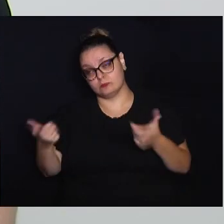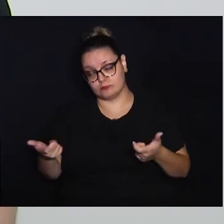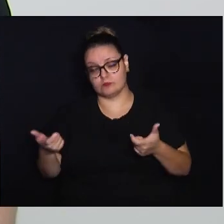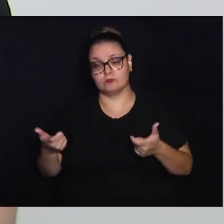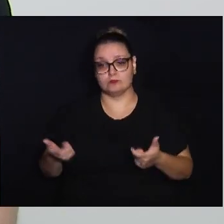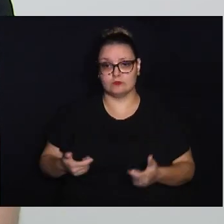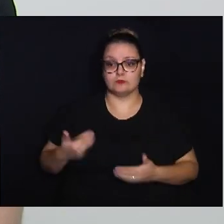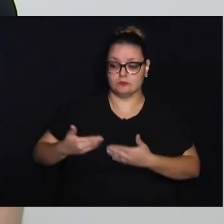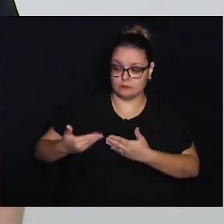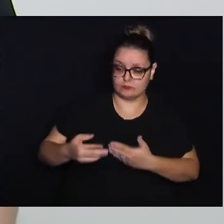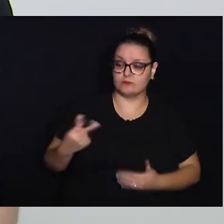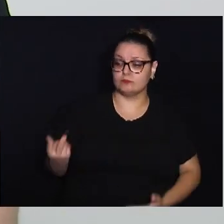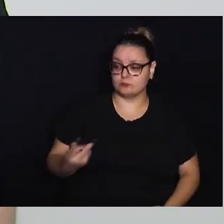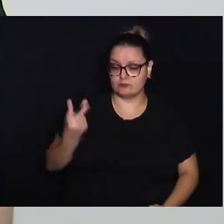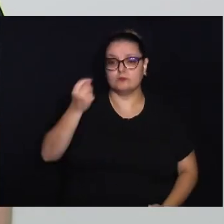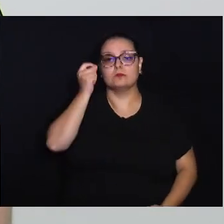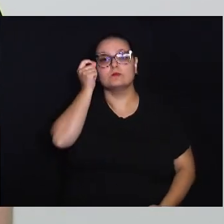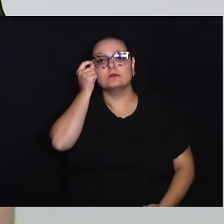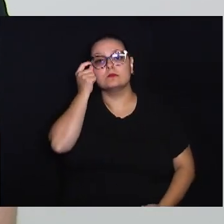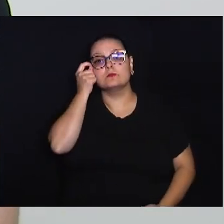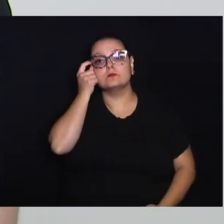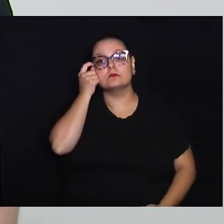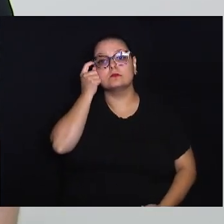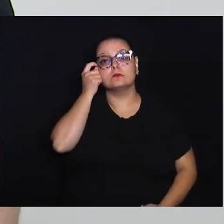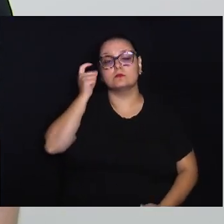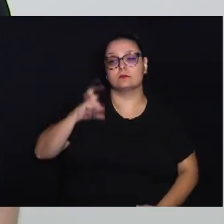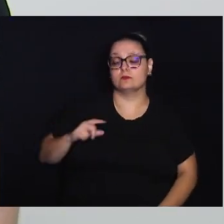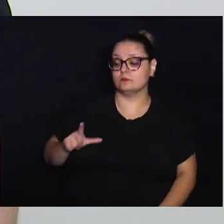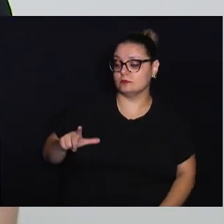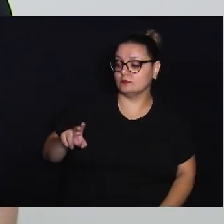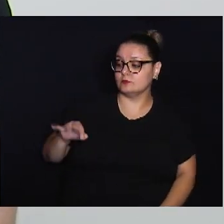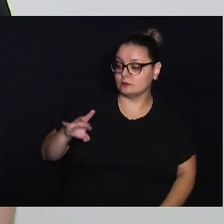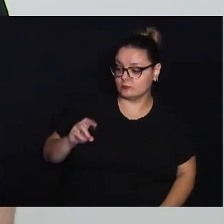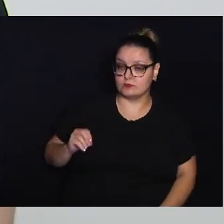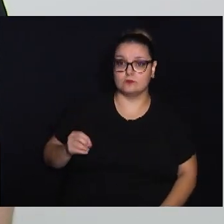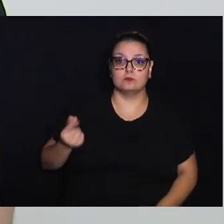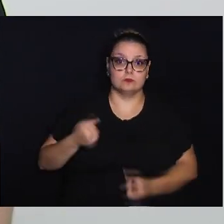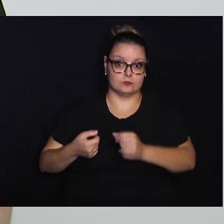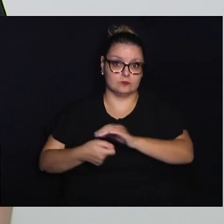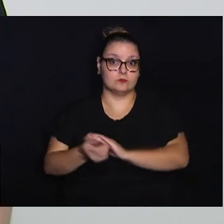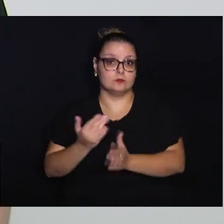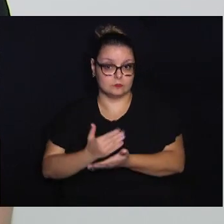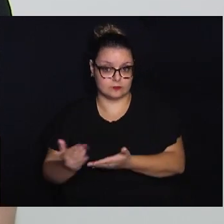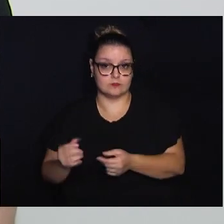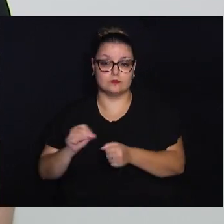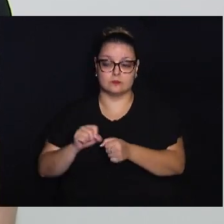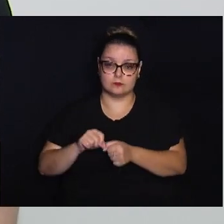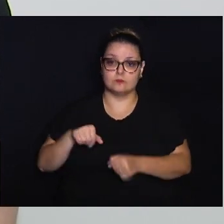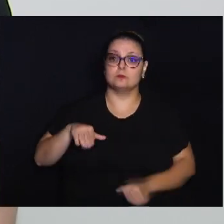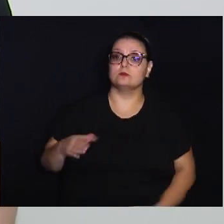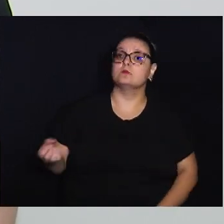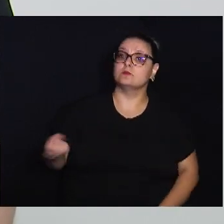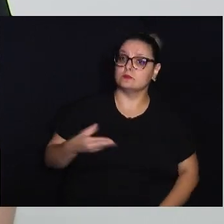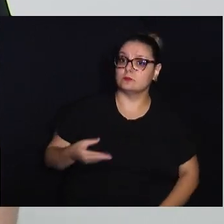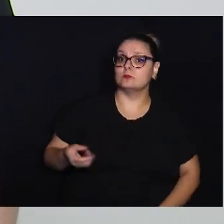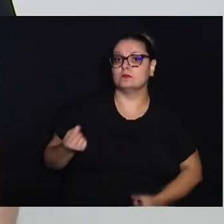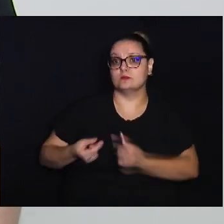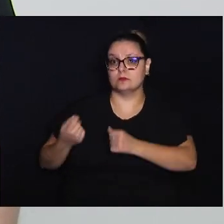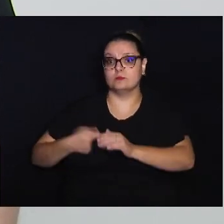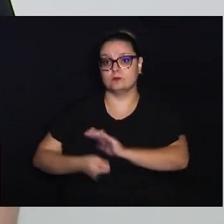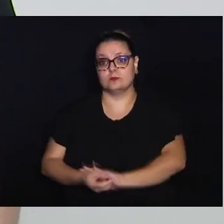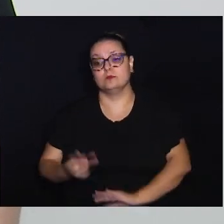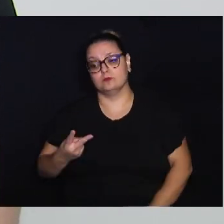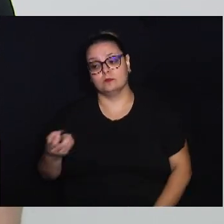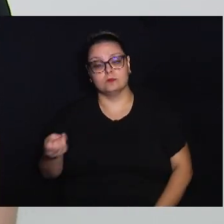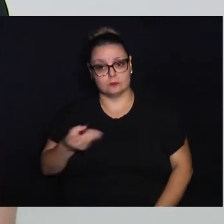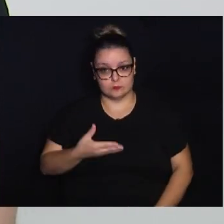valorização muito grande. E a partir dessa valorização eles tiram um lucro, tiram também o investimento inicial que foi feito e acabam fazendo mais um novo